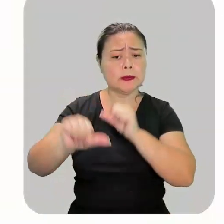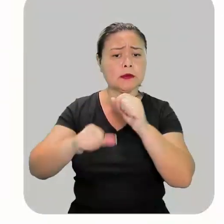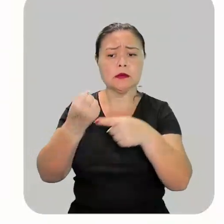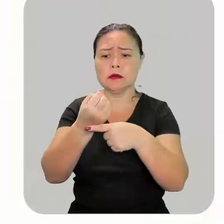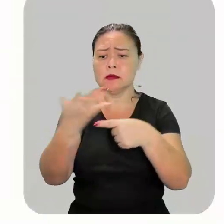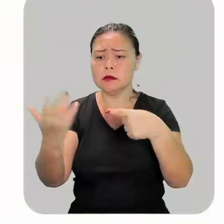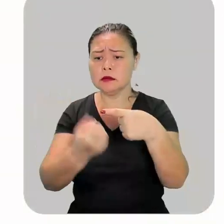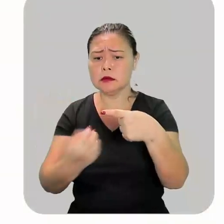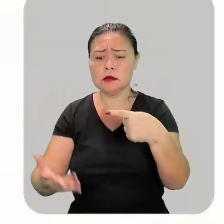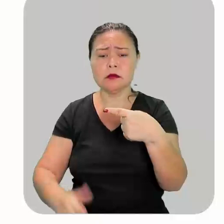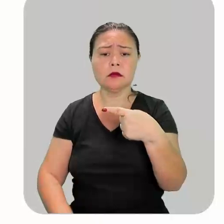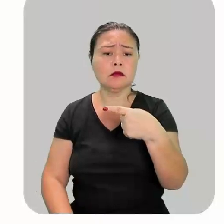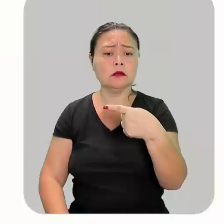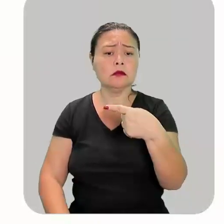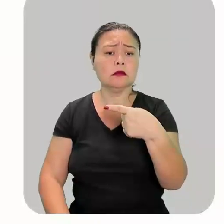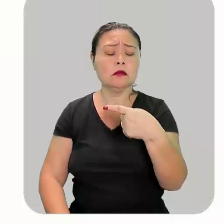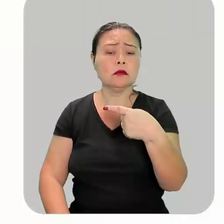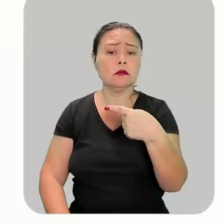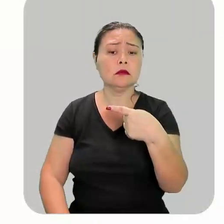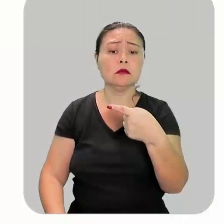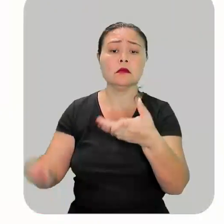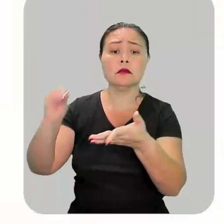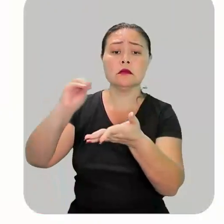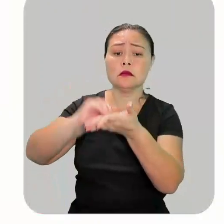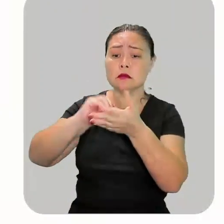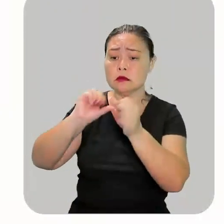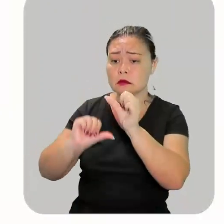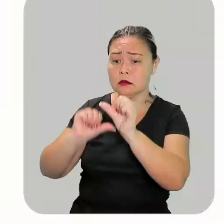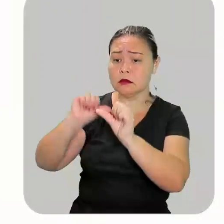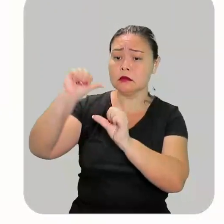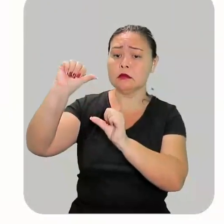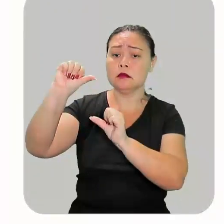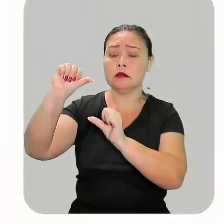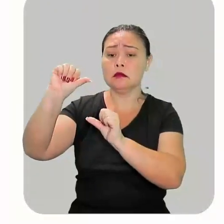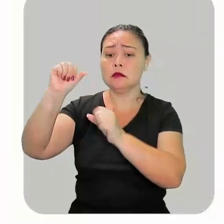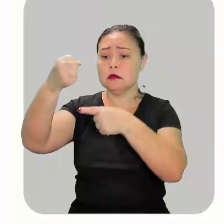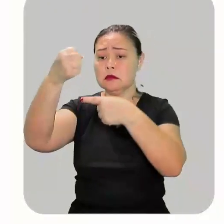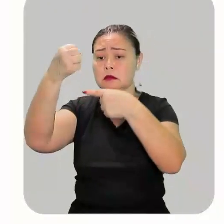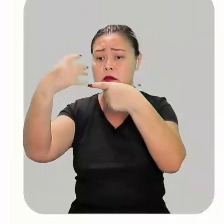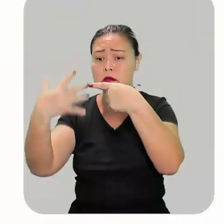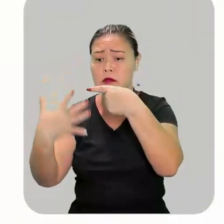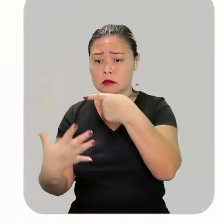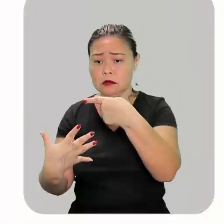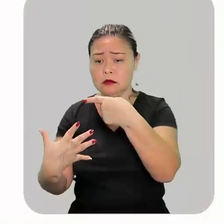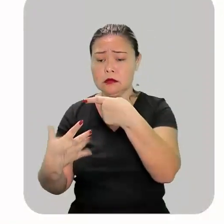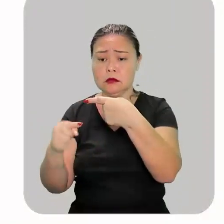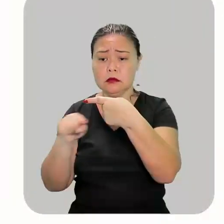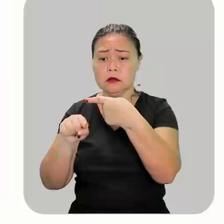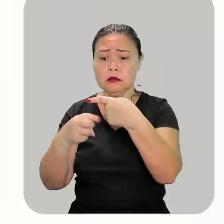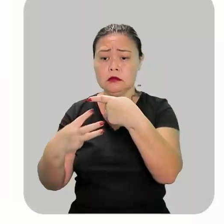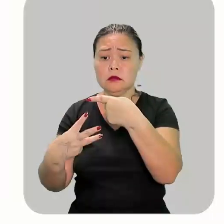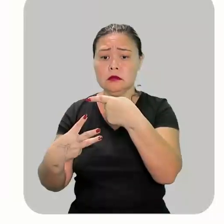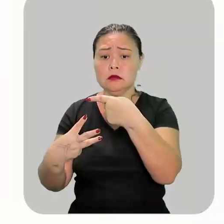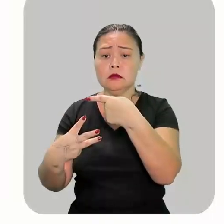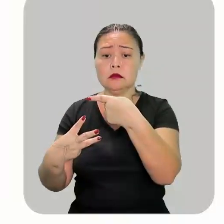ali, bem facinho. Vamos lá. Então, o que está dentro fica em cima e o que está fora fica embaixo, né? 10, 6